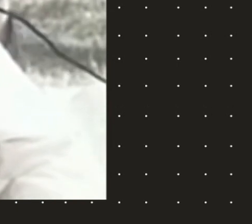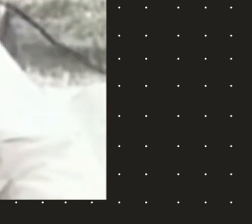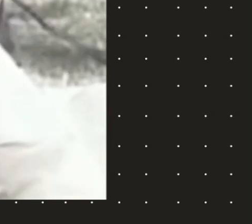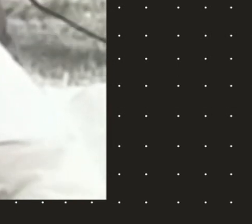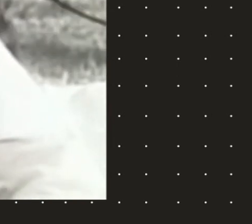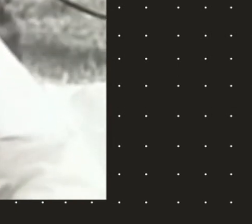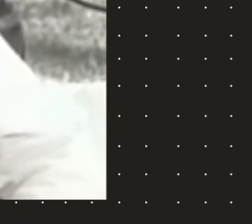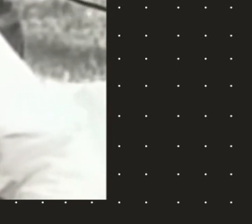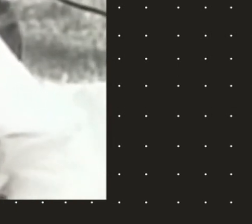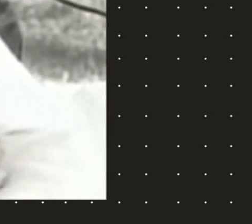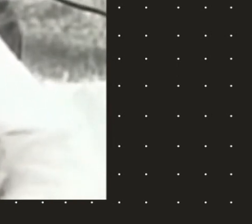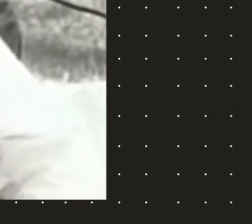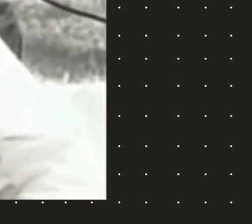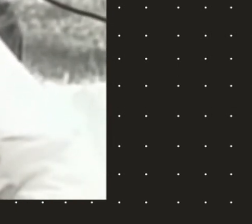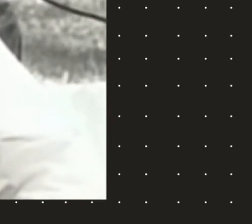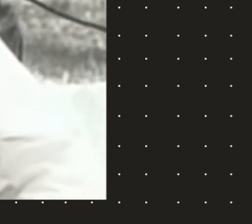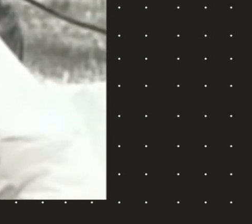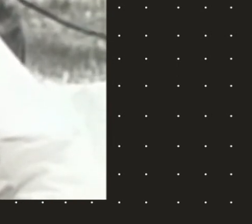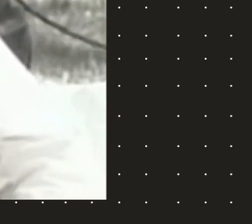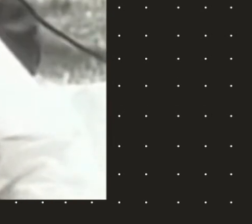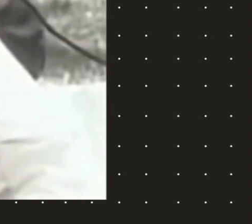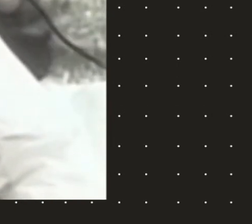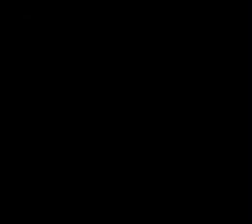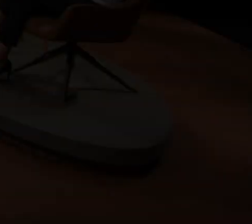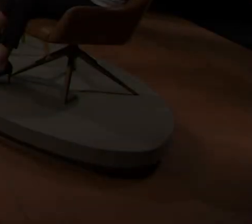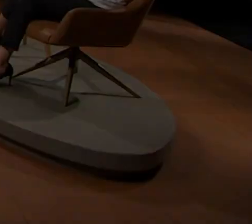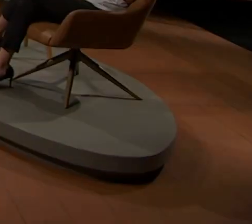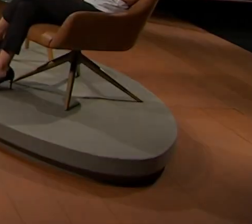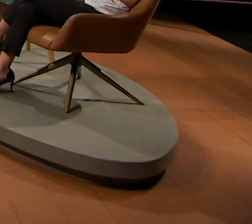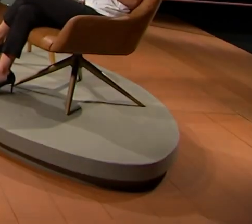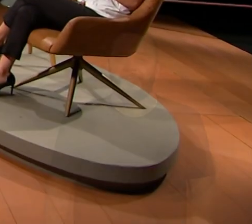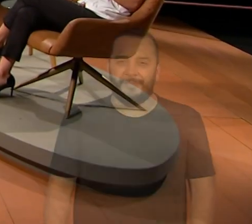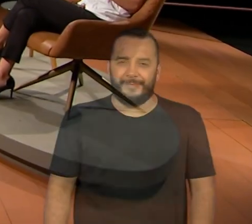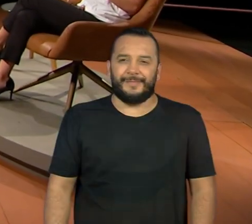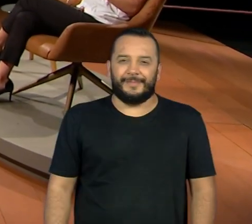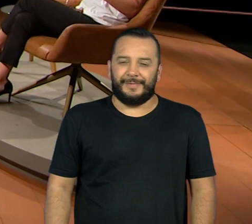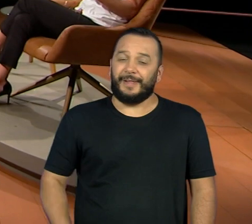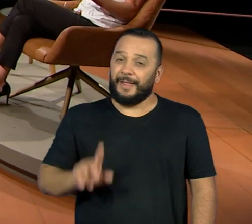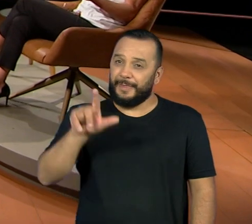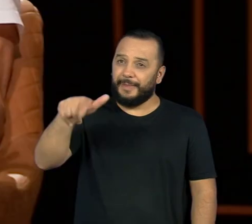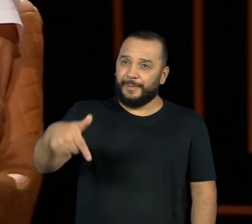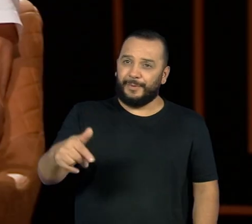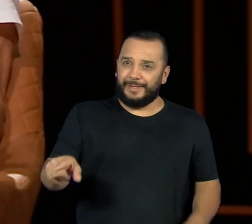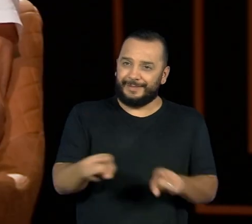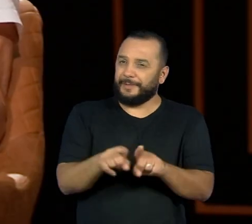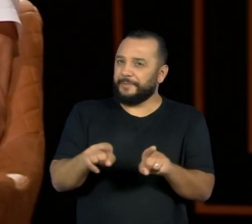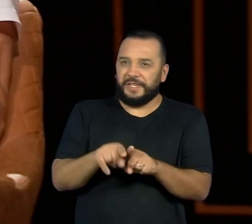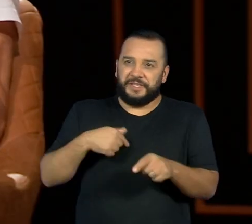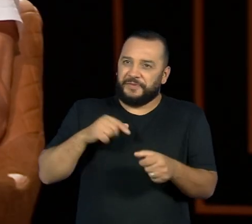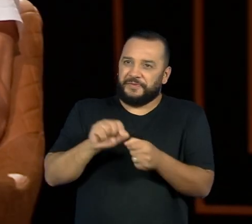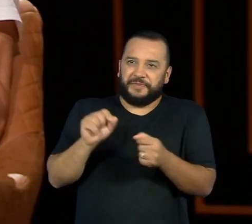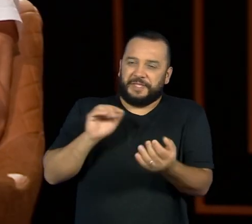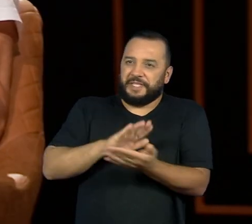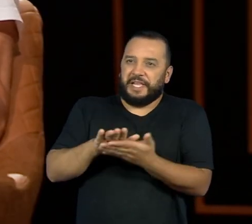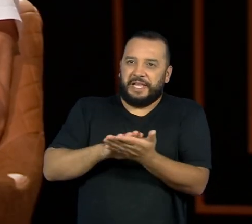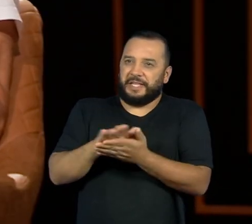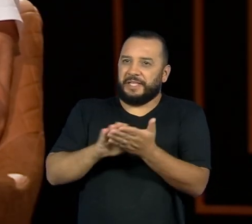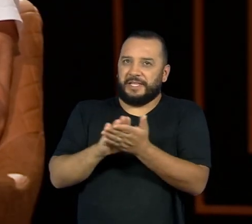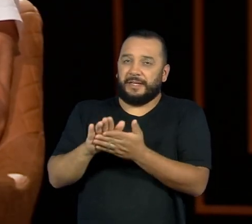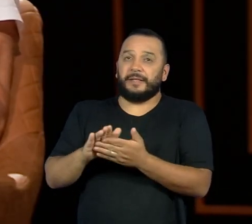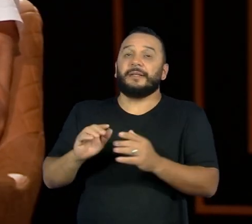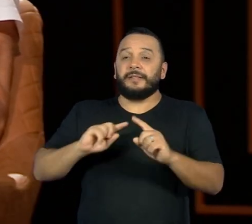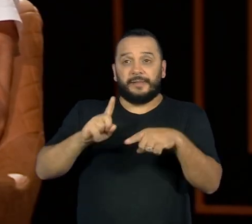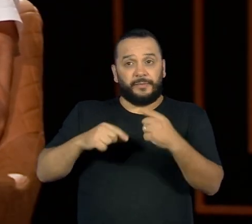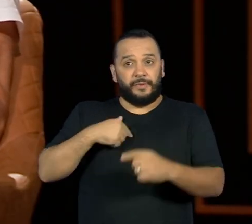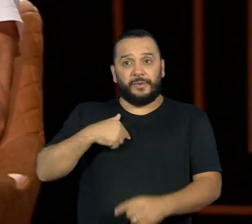Gravando. 64, tomada 1. Depois também não fiz mais nada. Quando eu estava fazendo Carmen